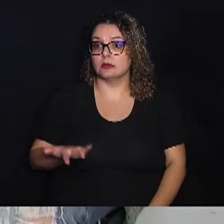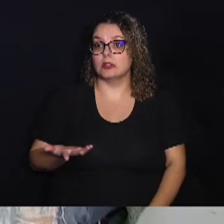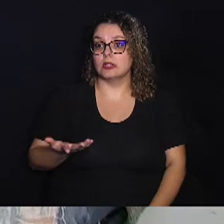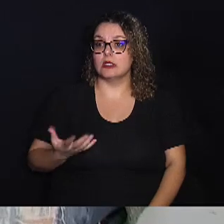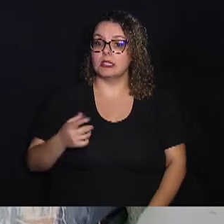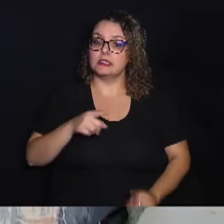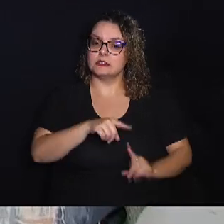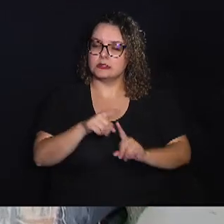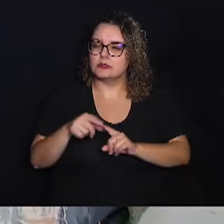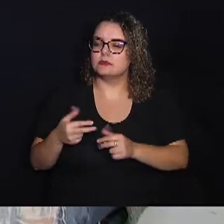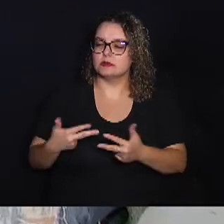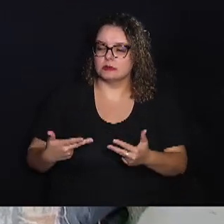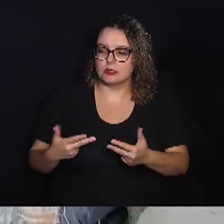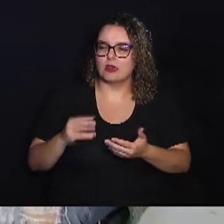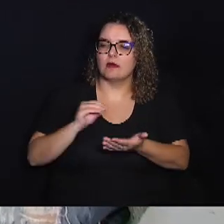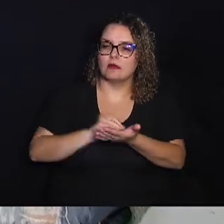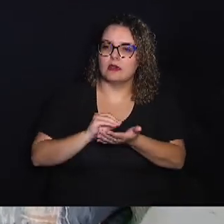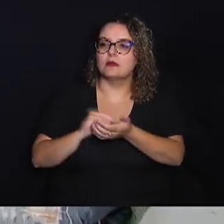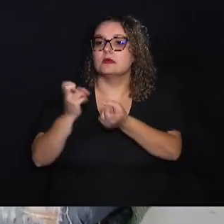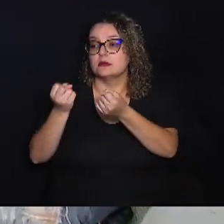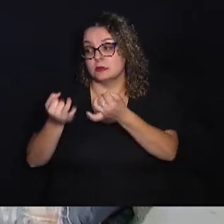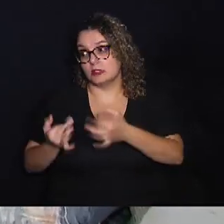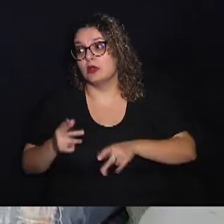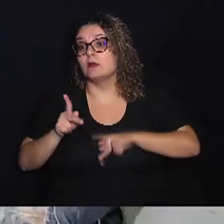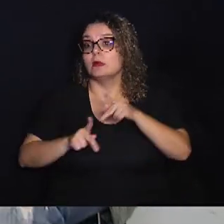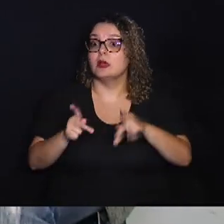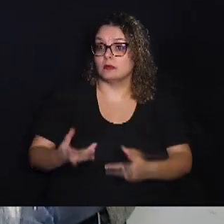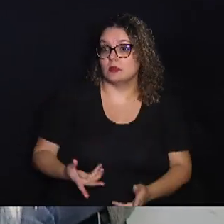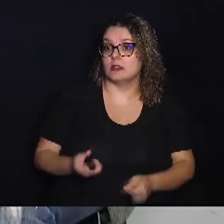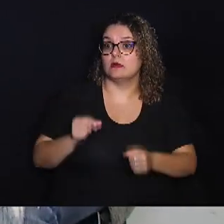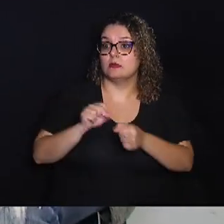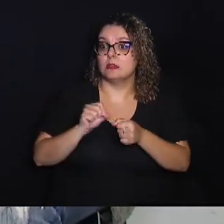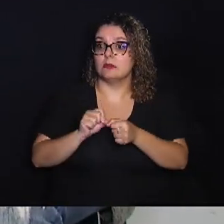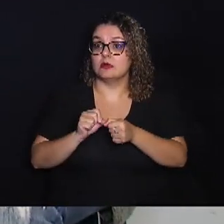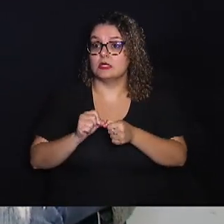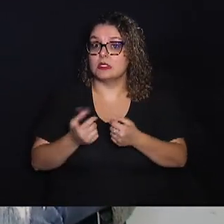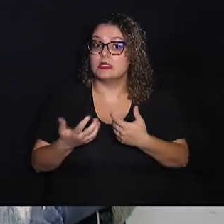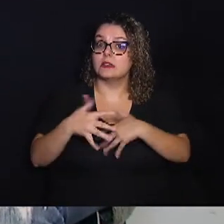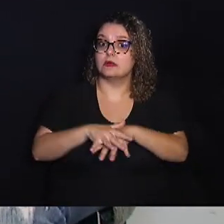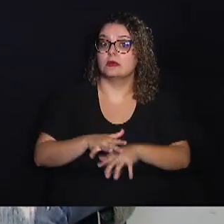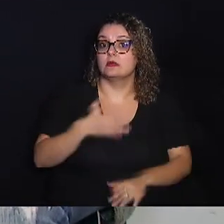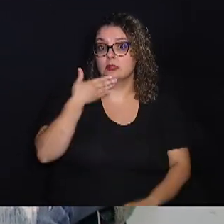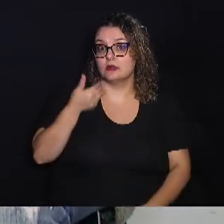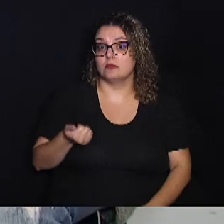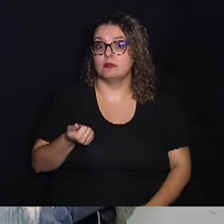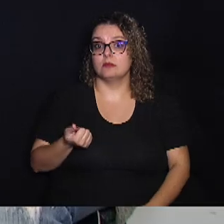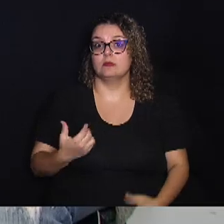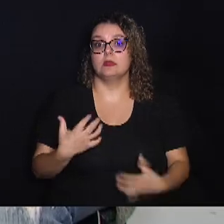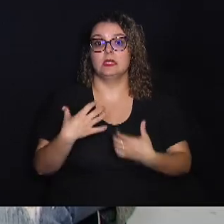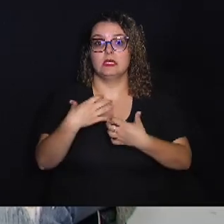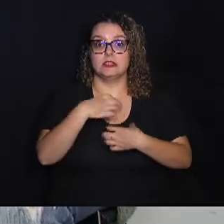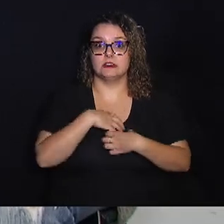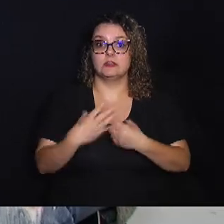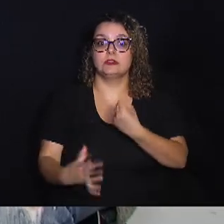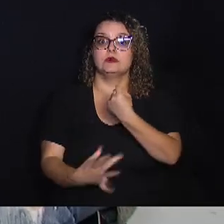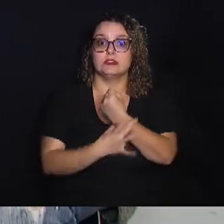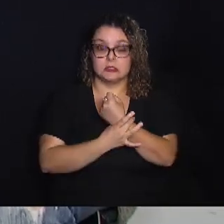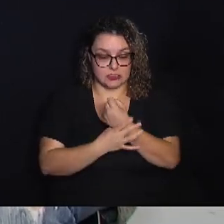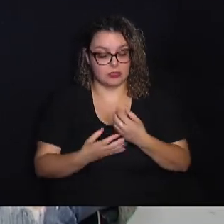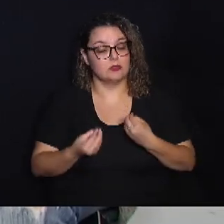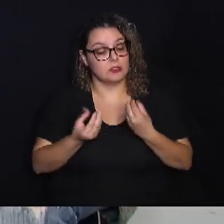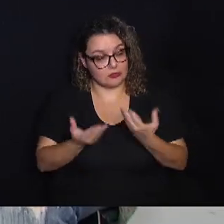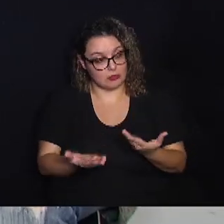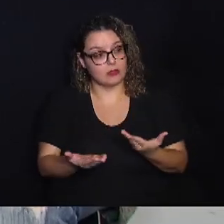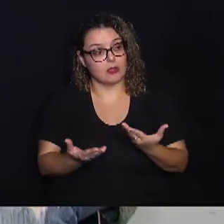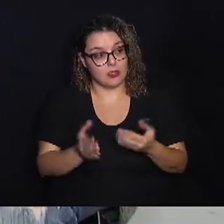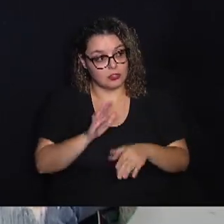tipo de coisa ainda falta muitas orientações para a população para fazer essa inclusão melhor. Para se sentir seguro em oferecer ajuda, inclusive,